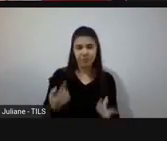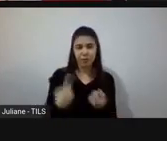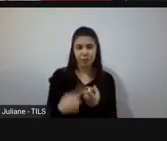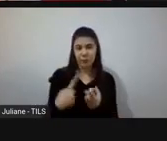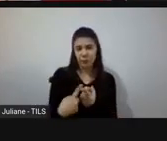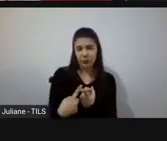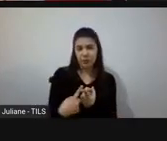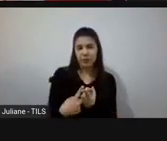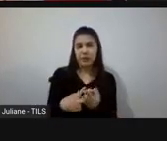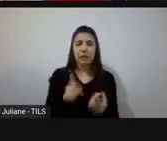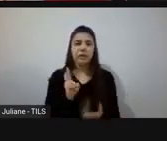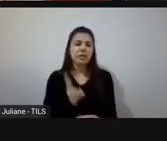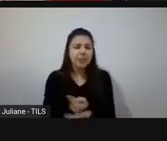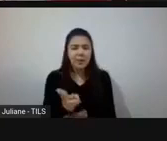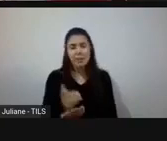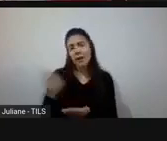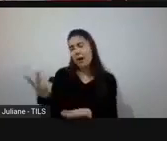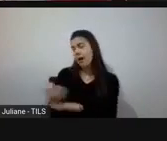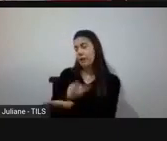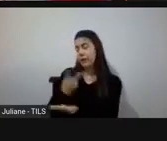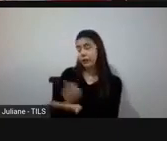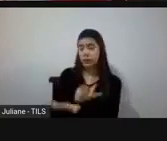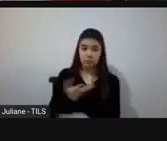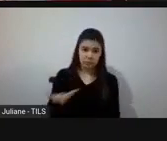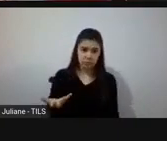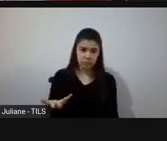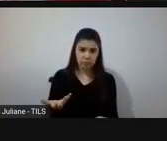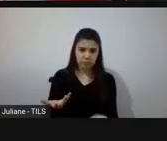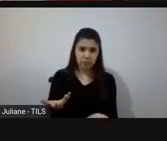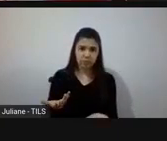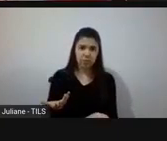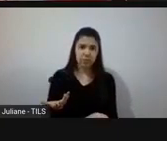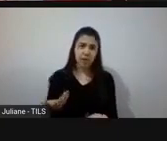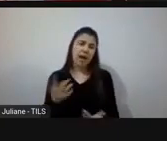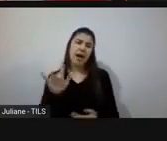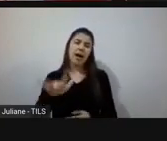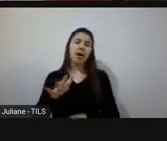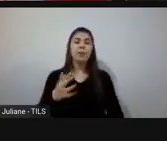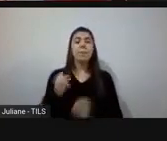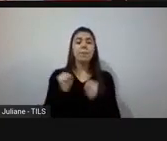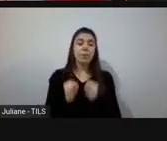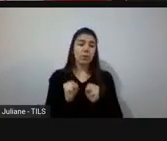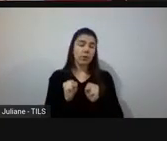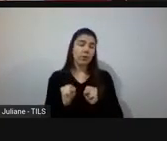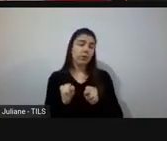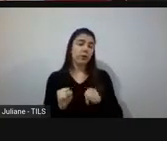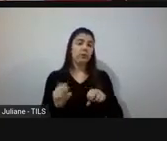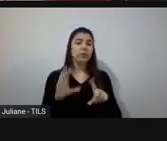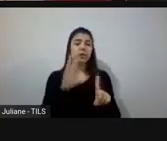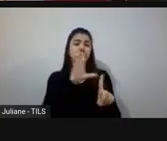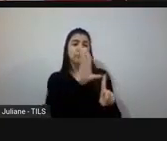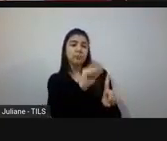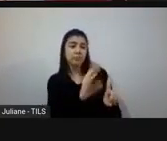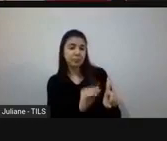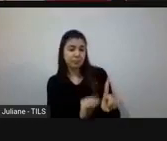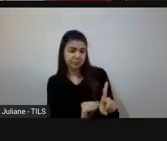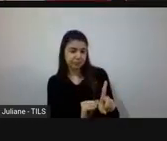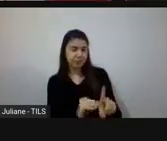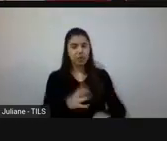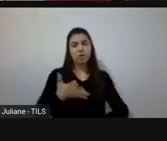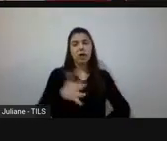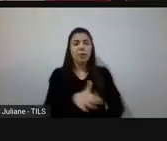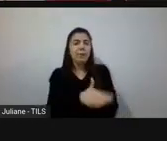ser inadequado. Sempre vai ser uma abordagem de passar a mão na aluna, de pedir para desamarrar, como aconteceu certa vez aqui